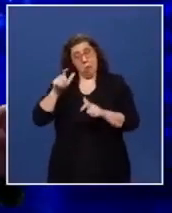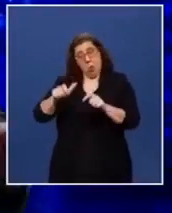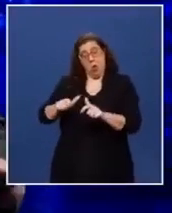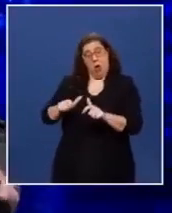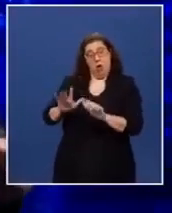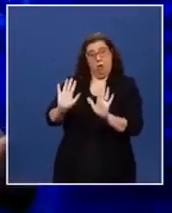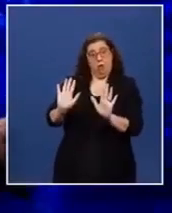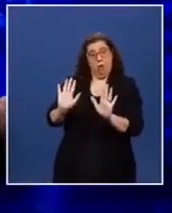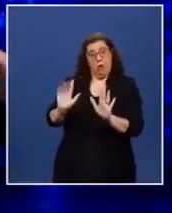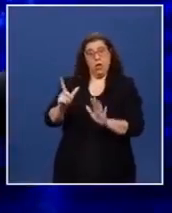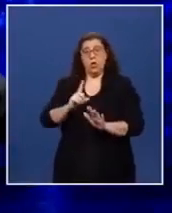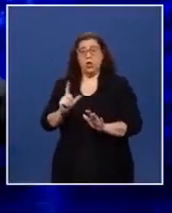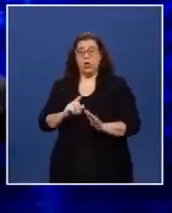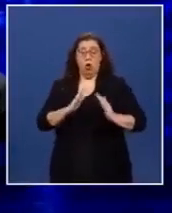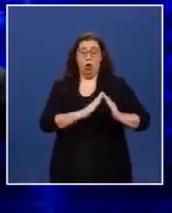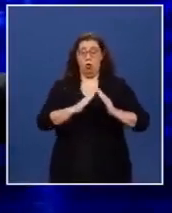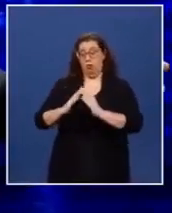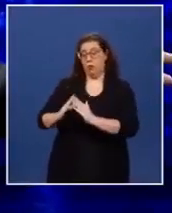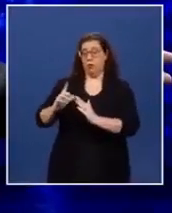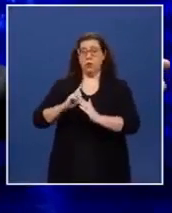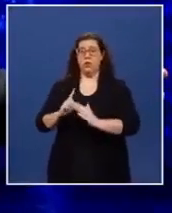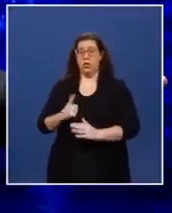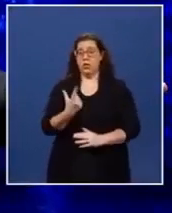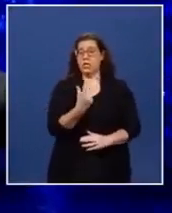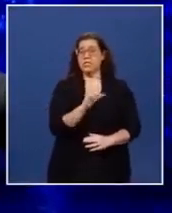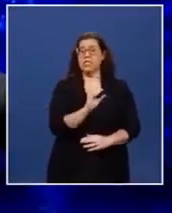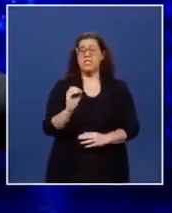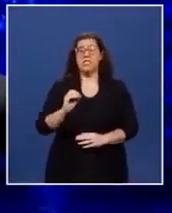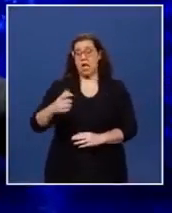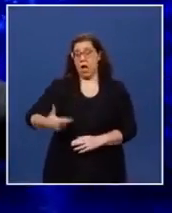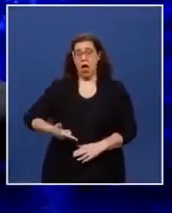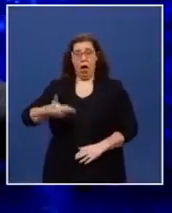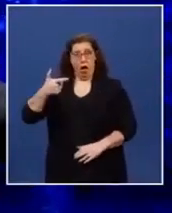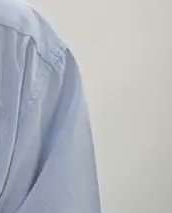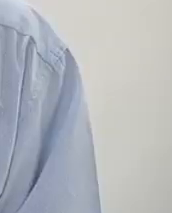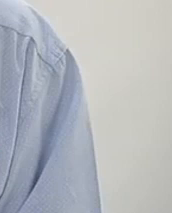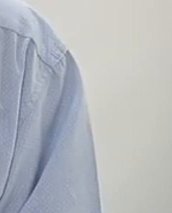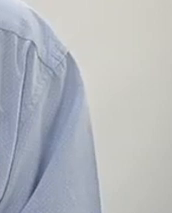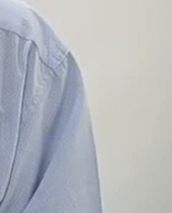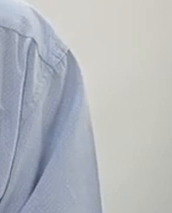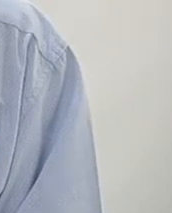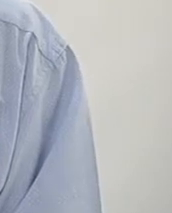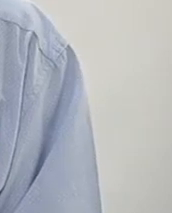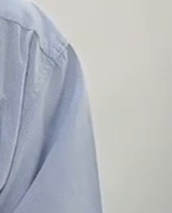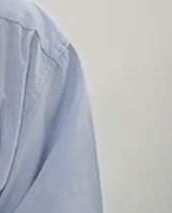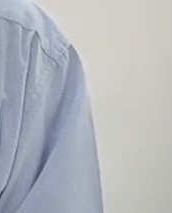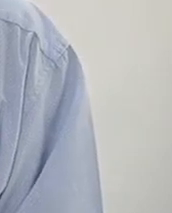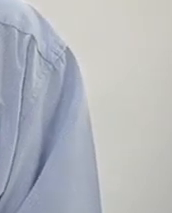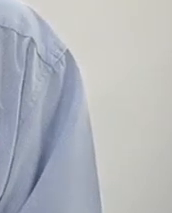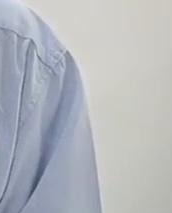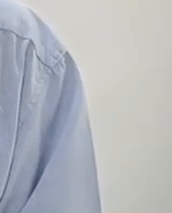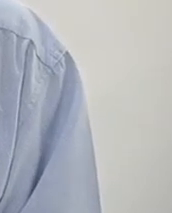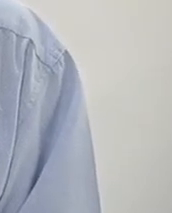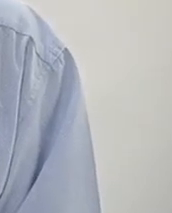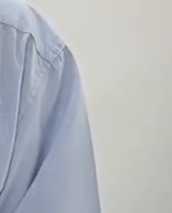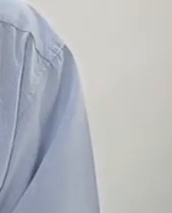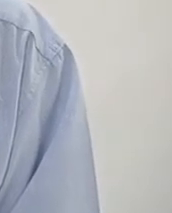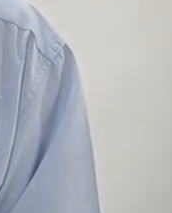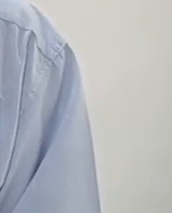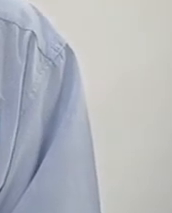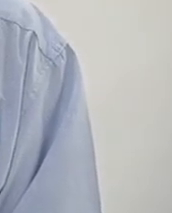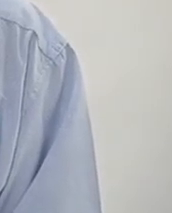bandidos... Sabe, tinha um vizinho seu que tinha 100 armas dentro de casa. Só sabe. Mas estes é que ele quer fazer o controle